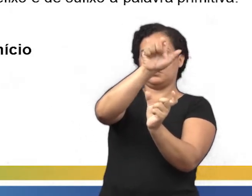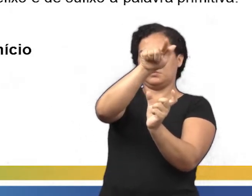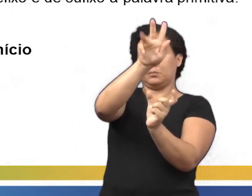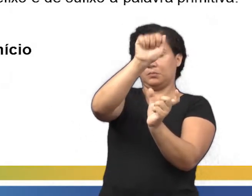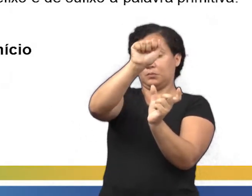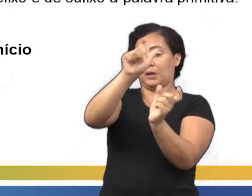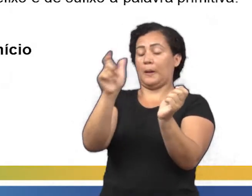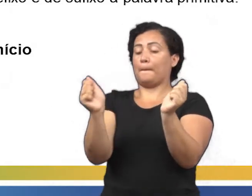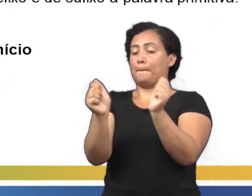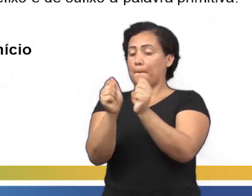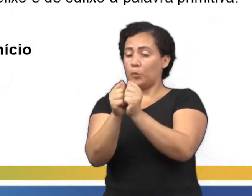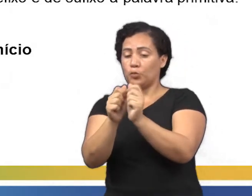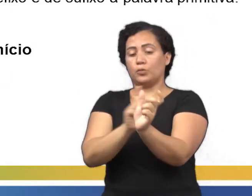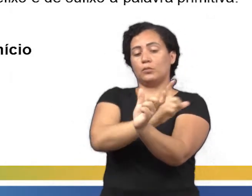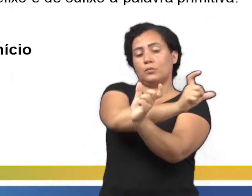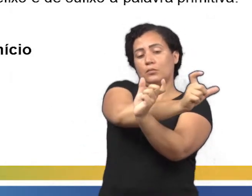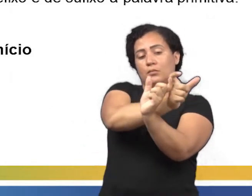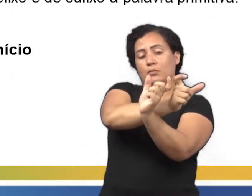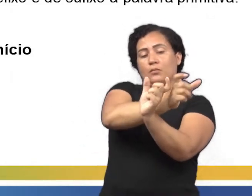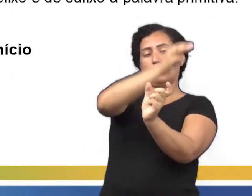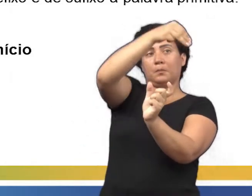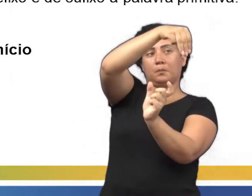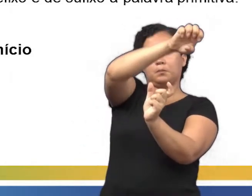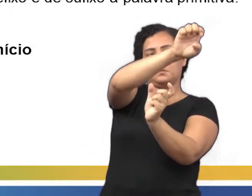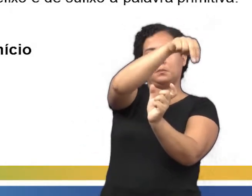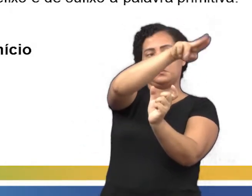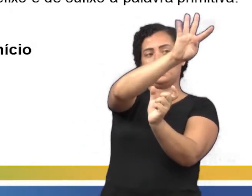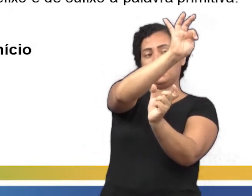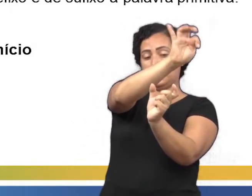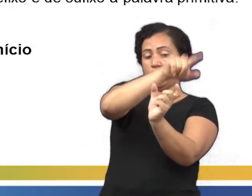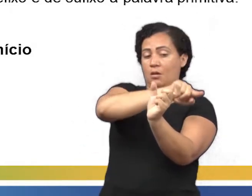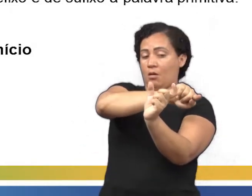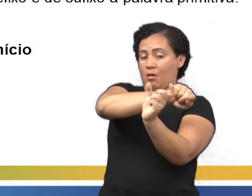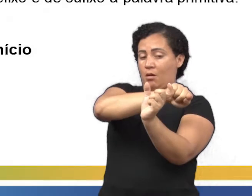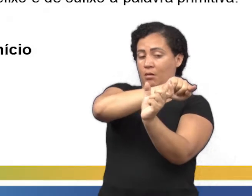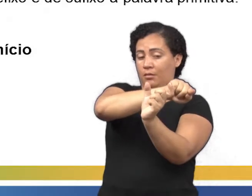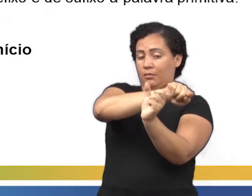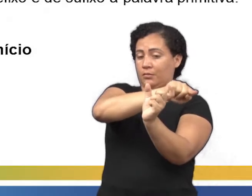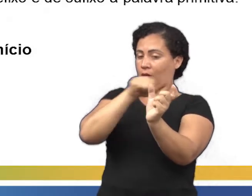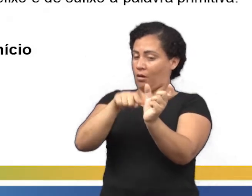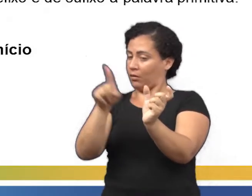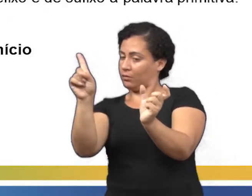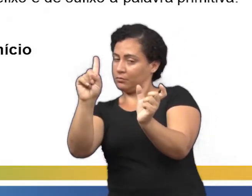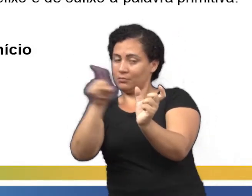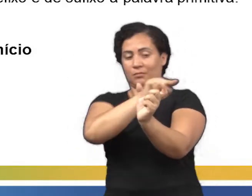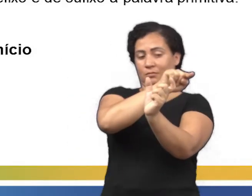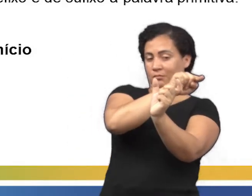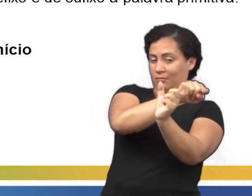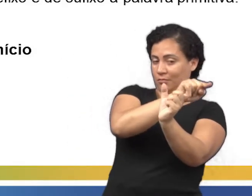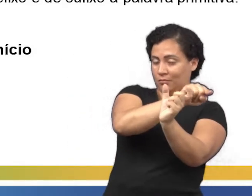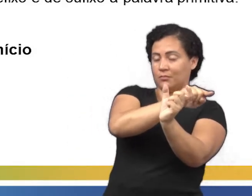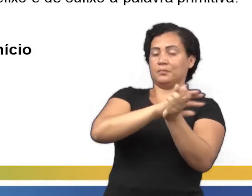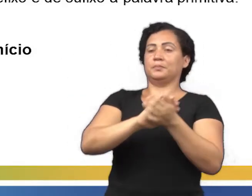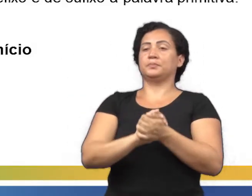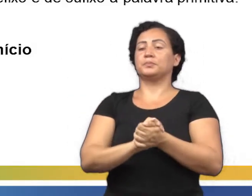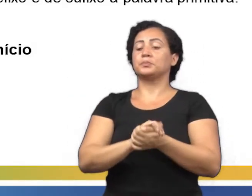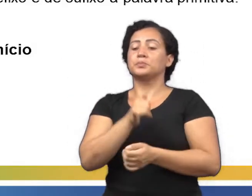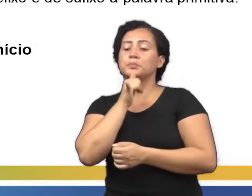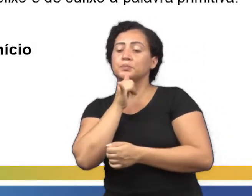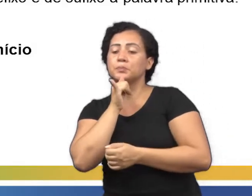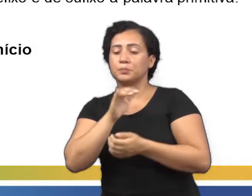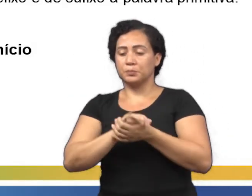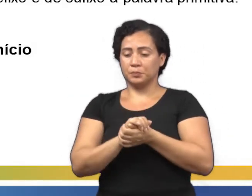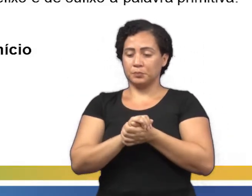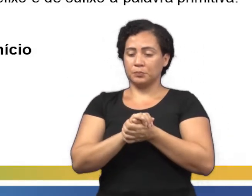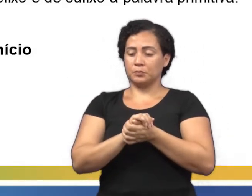sufixo mente. Ou seja, eu não acrescento mais no início, eu acrescento no final da minha palavra. Outro